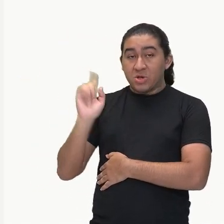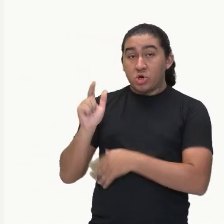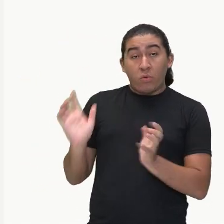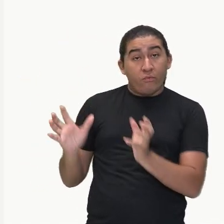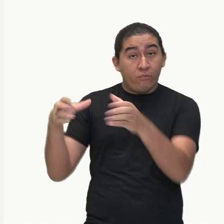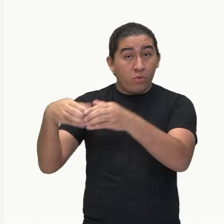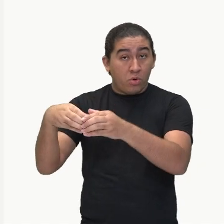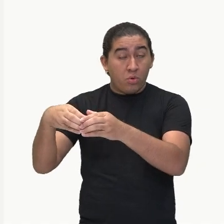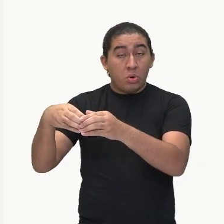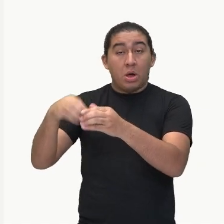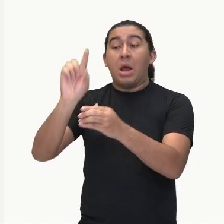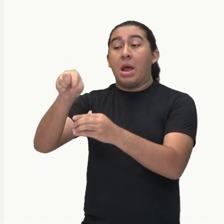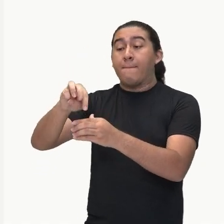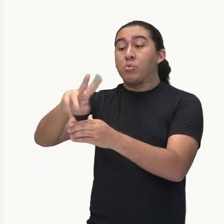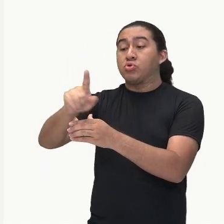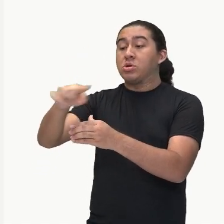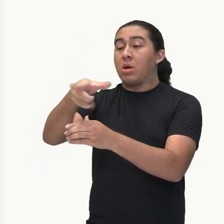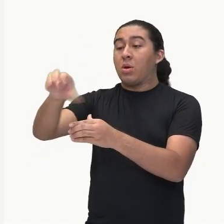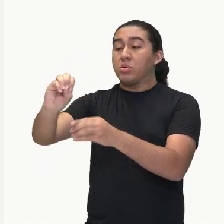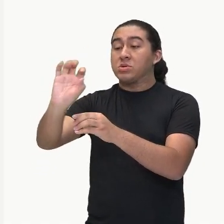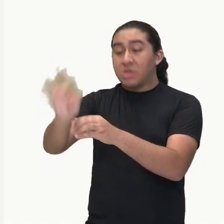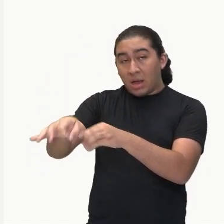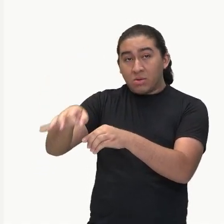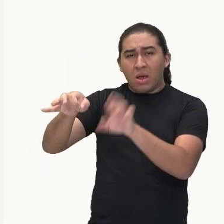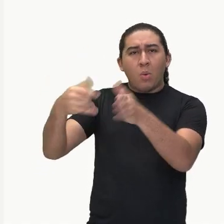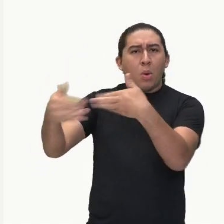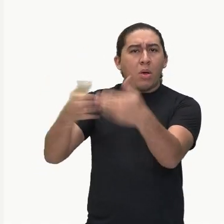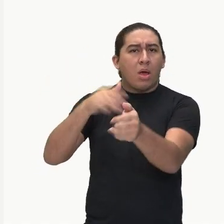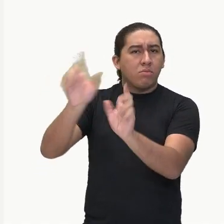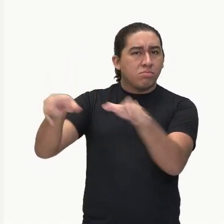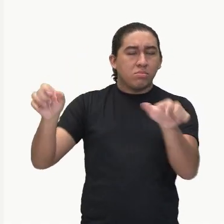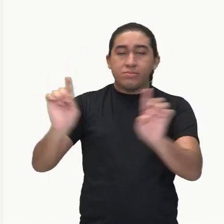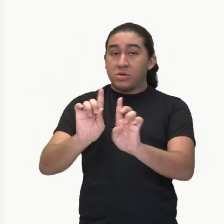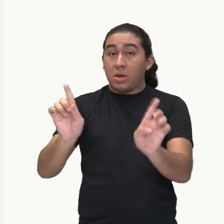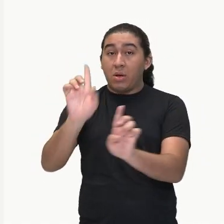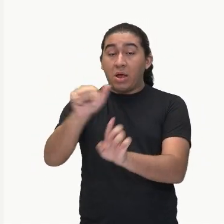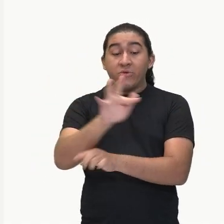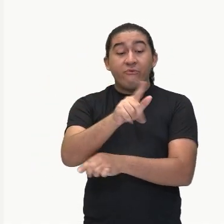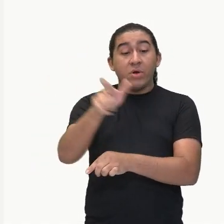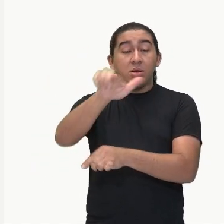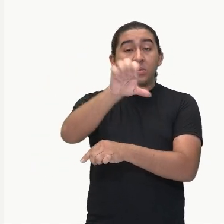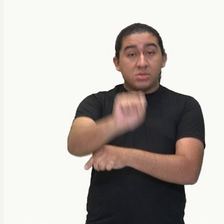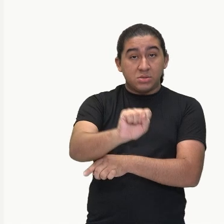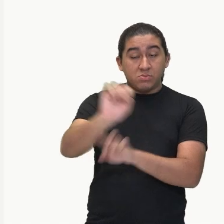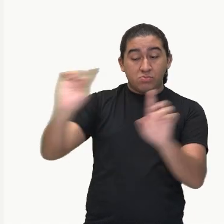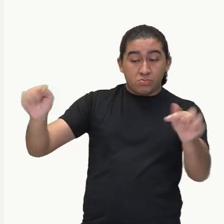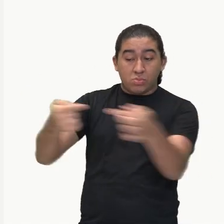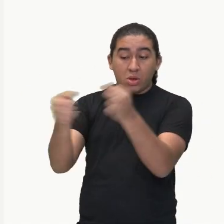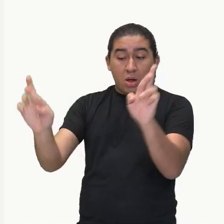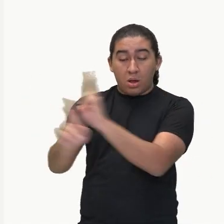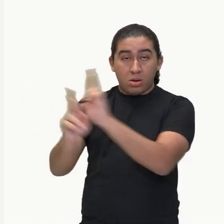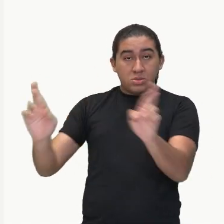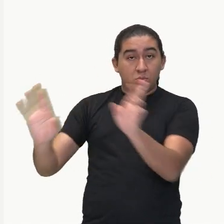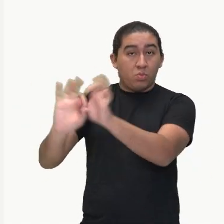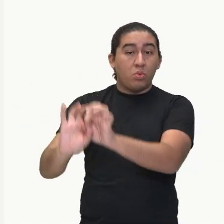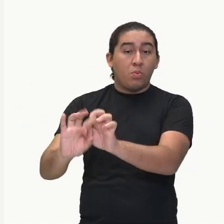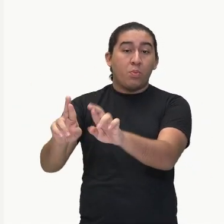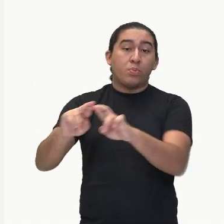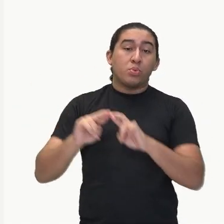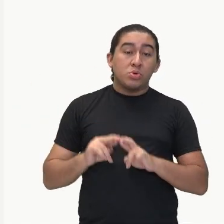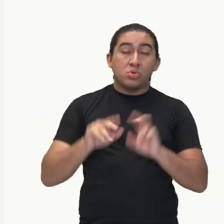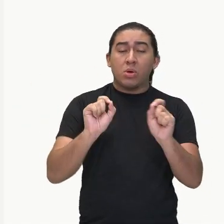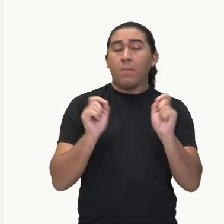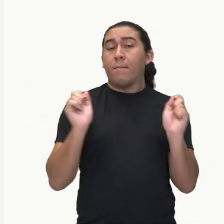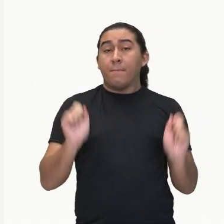especificou. É multidão? É qualquer multidão? Não, é multidão de fãs. Então, ficou especificado. Por isso,